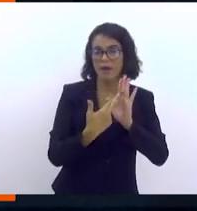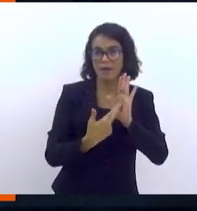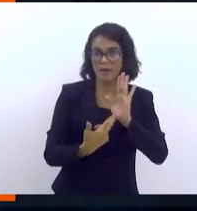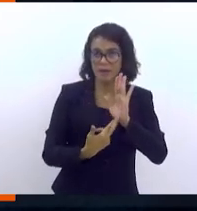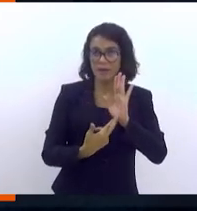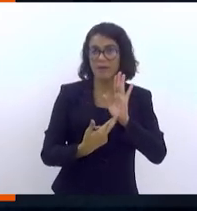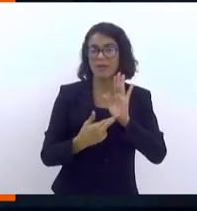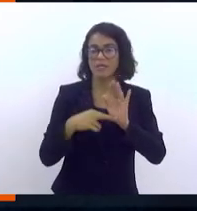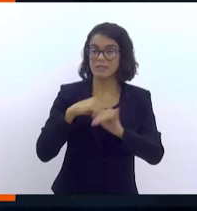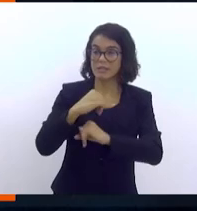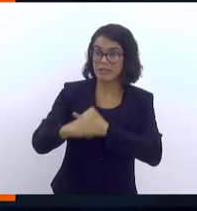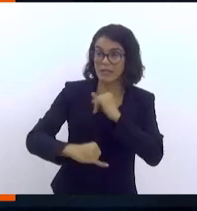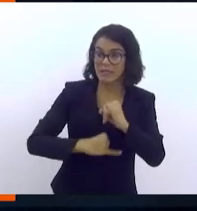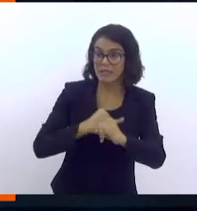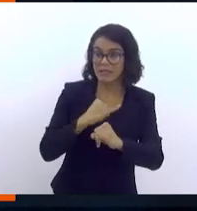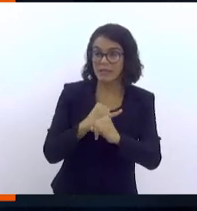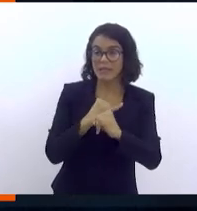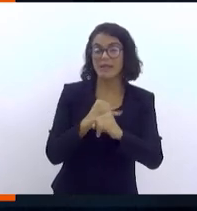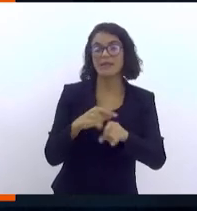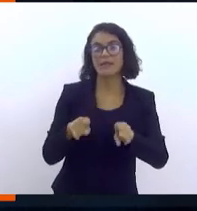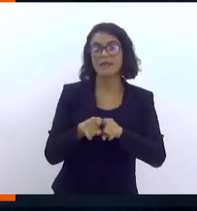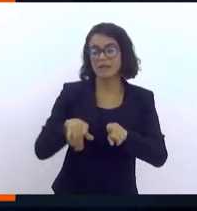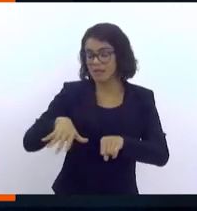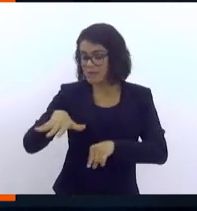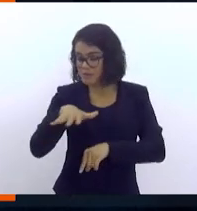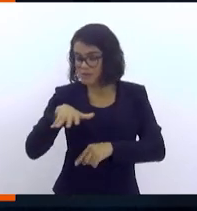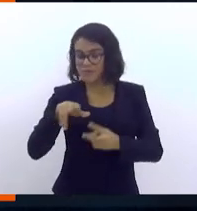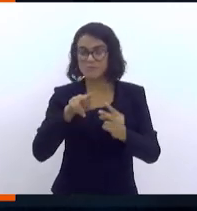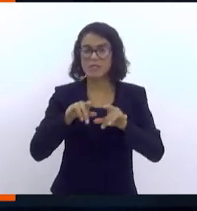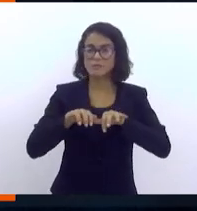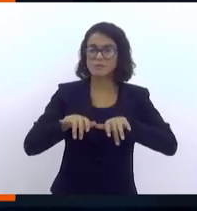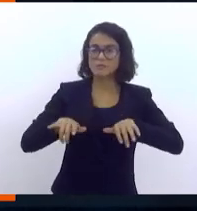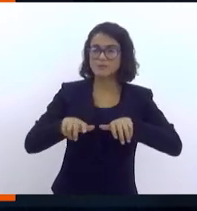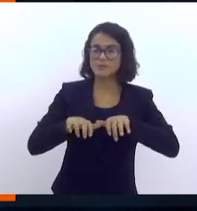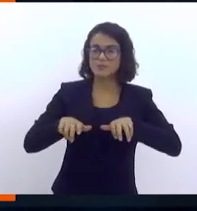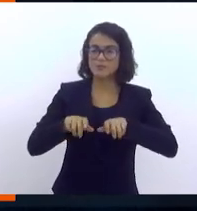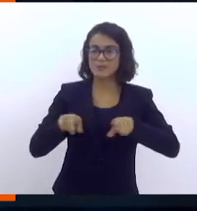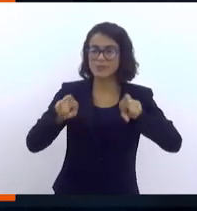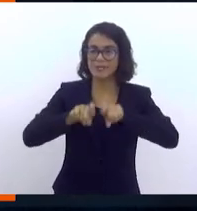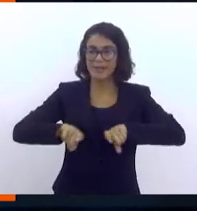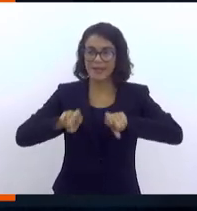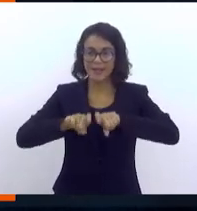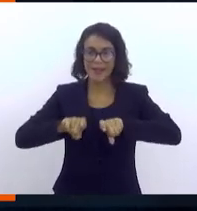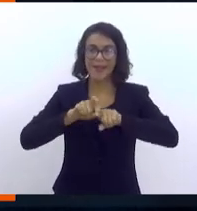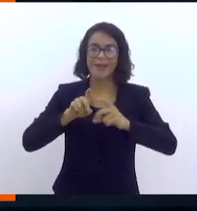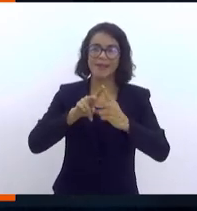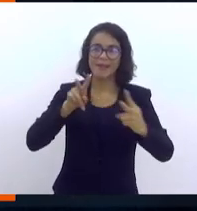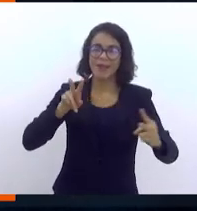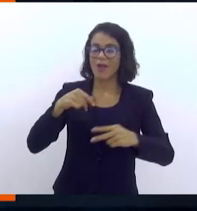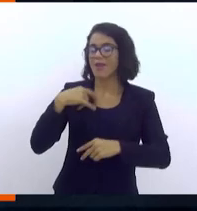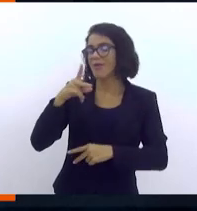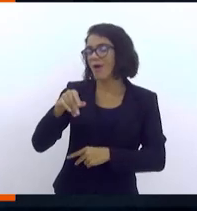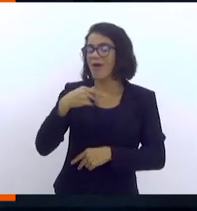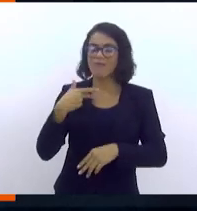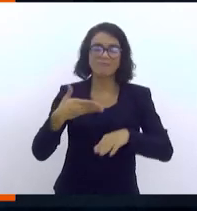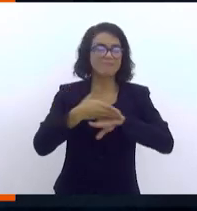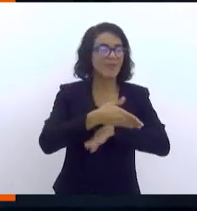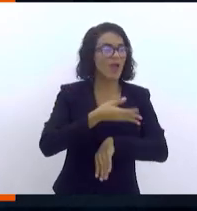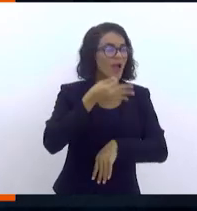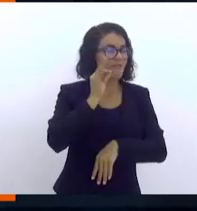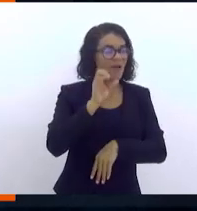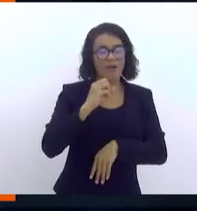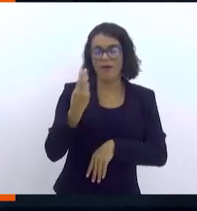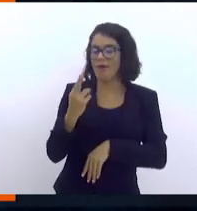internet e dos espaços digitais que a gente frequenta que assim como a gente vai é um café ou vai a um restaurante